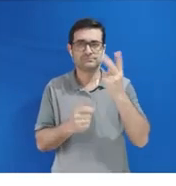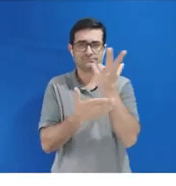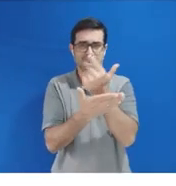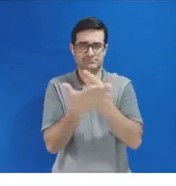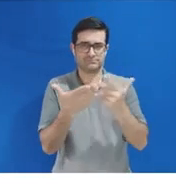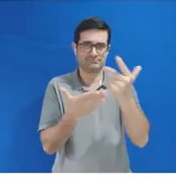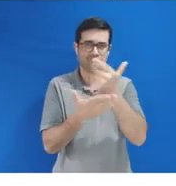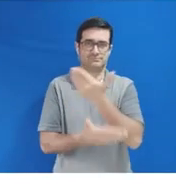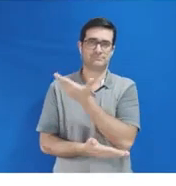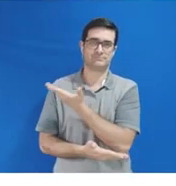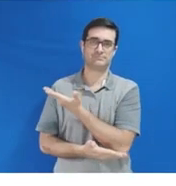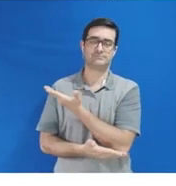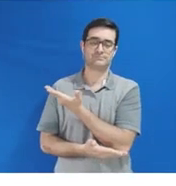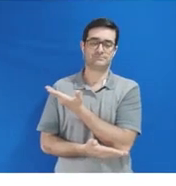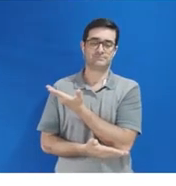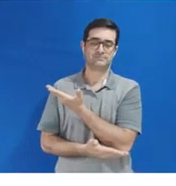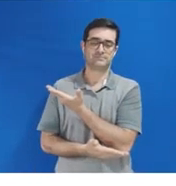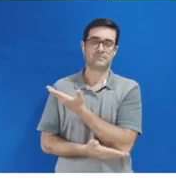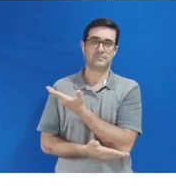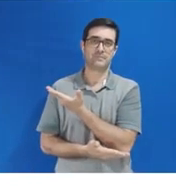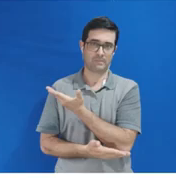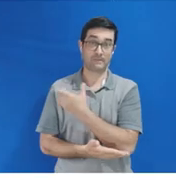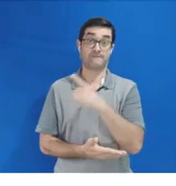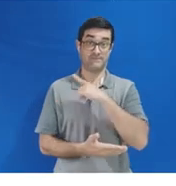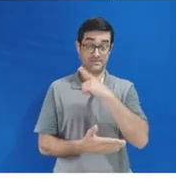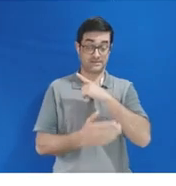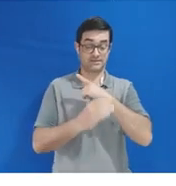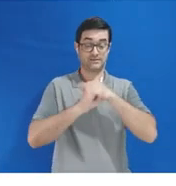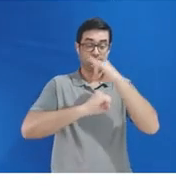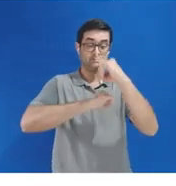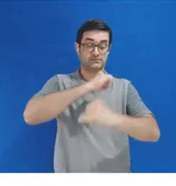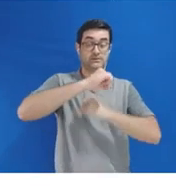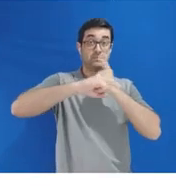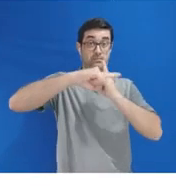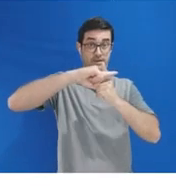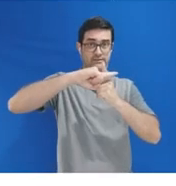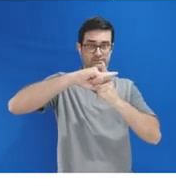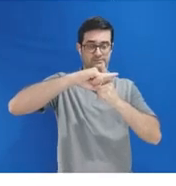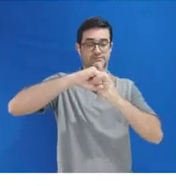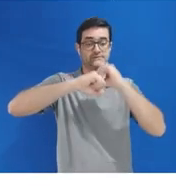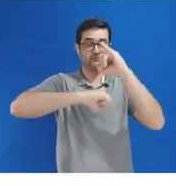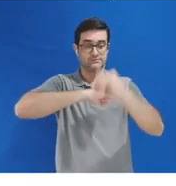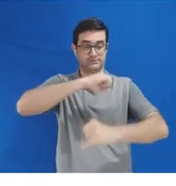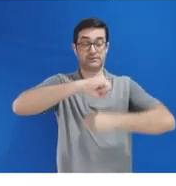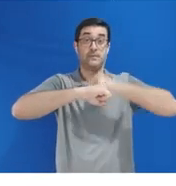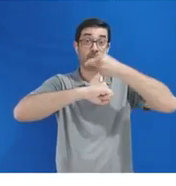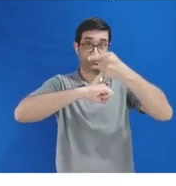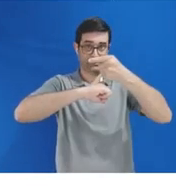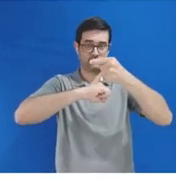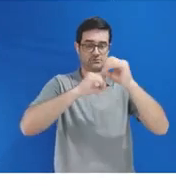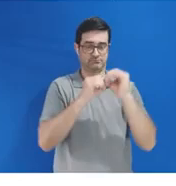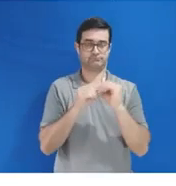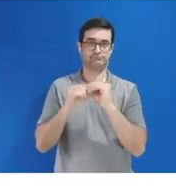seção do meu sólido cristalino, onde eu tenho o meu cátion e o meu ânion. Aqui eu tenho um ânion e